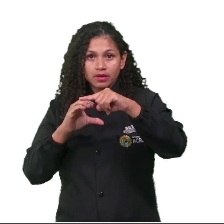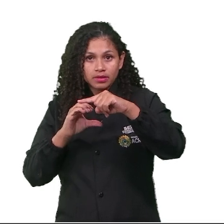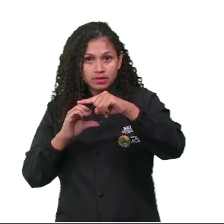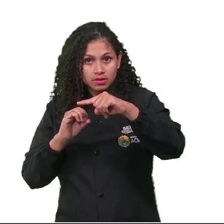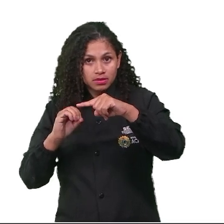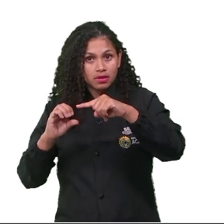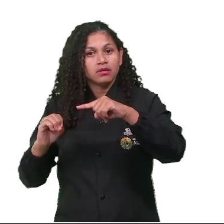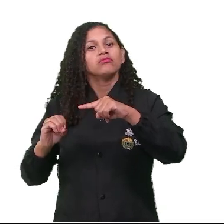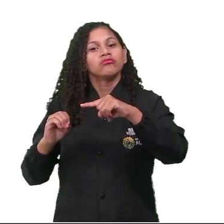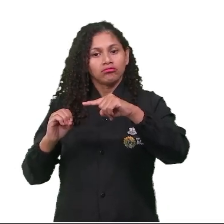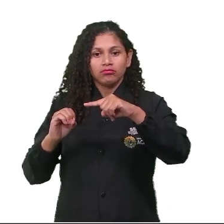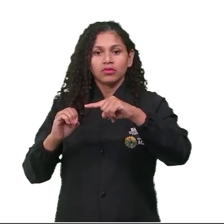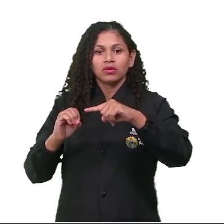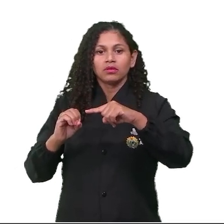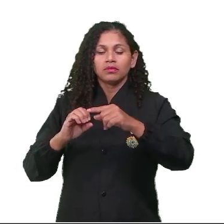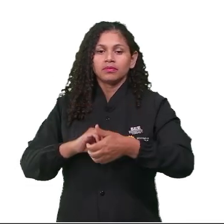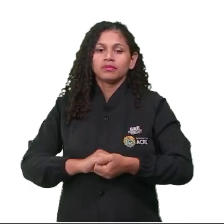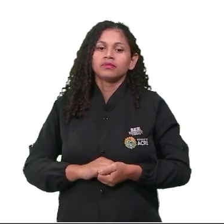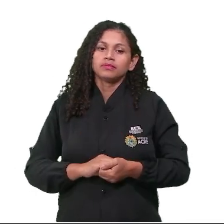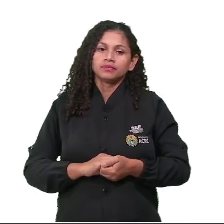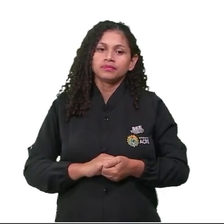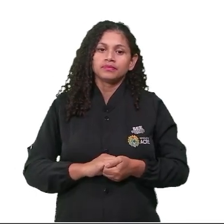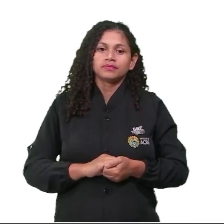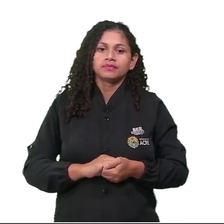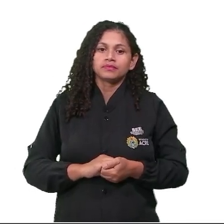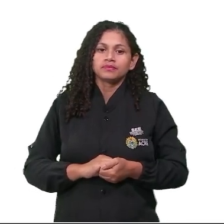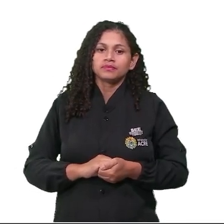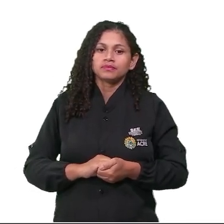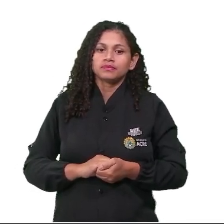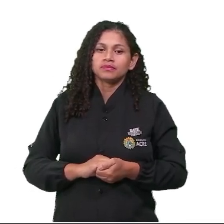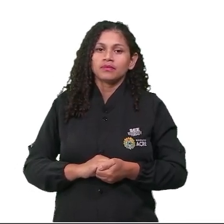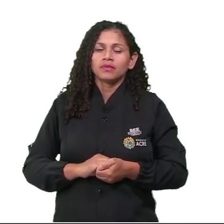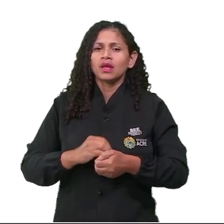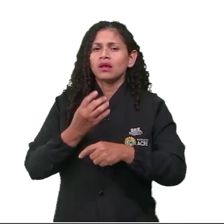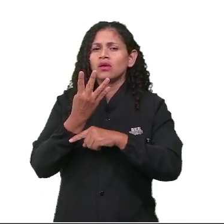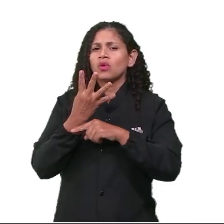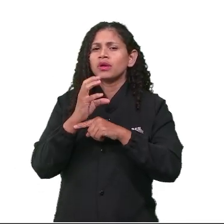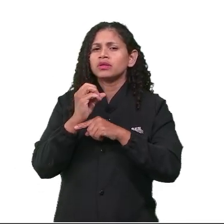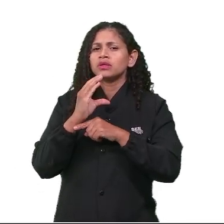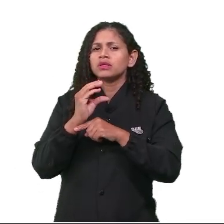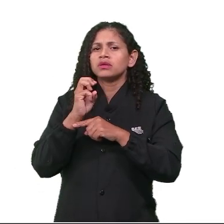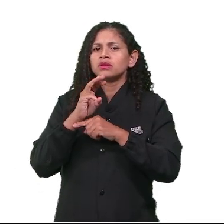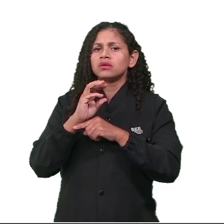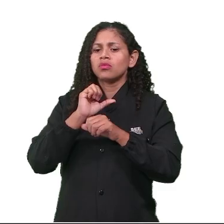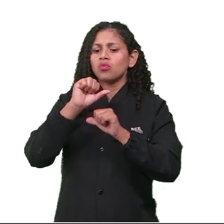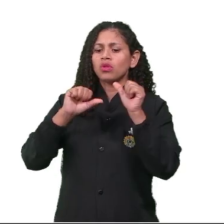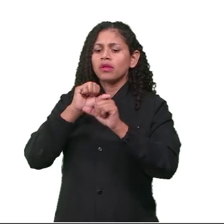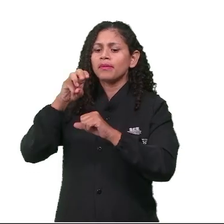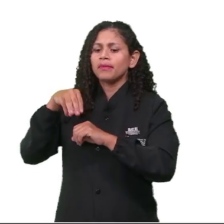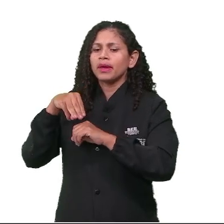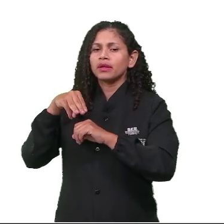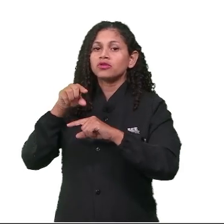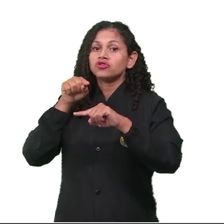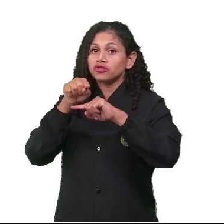0,5 metros. Se eu tenho 40 centímetros e quero transformar para metros, faço o quê? Eu divido para